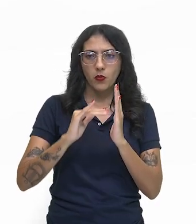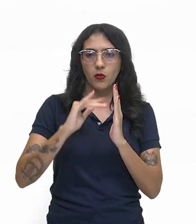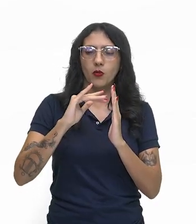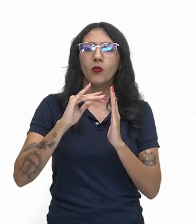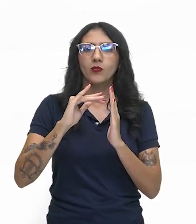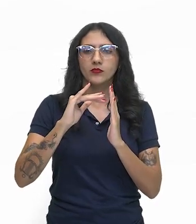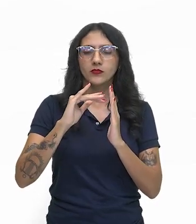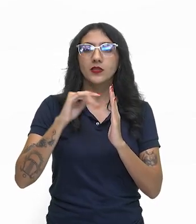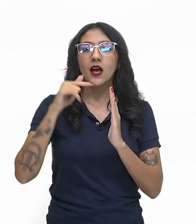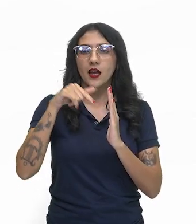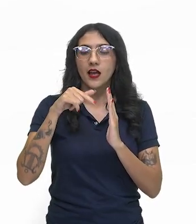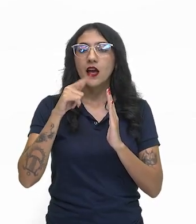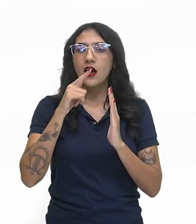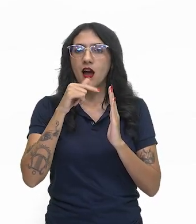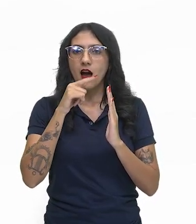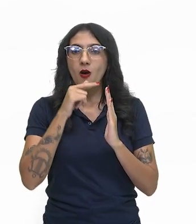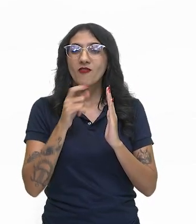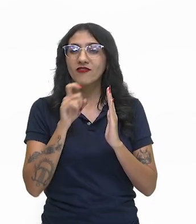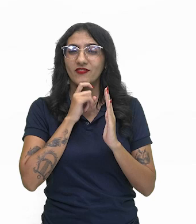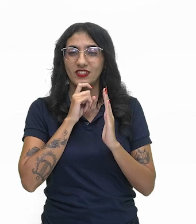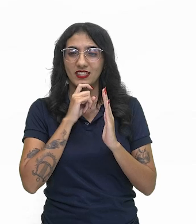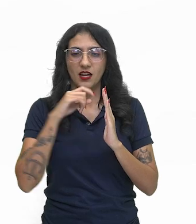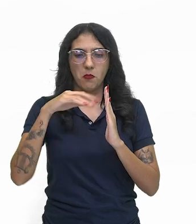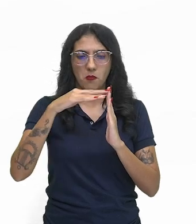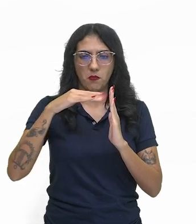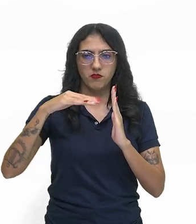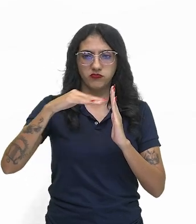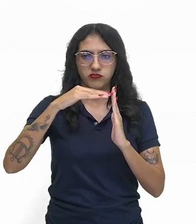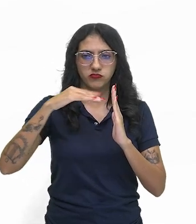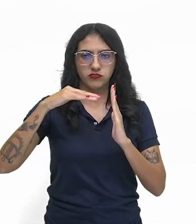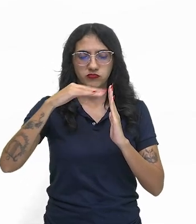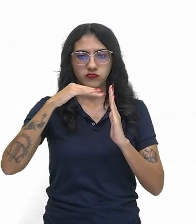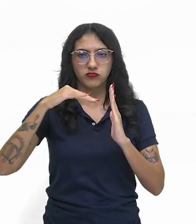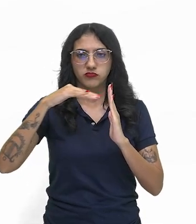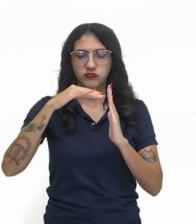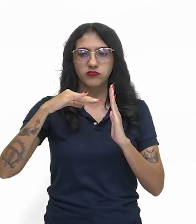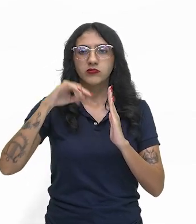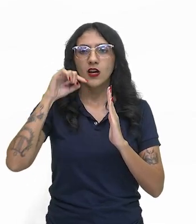enquanto a água fria